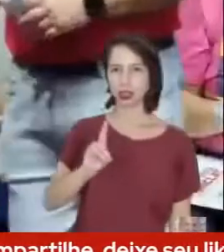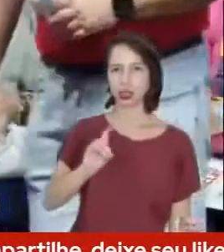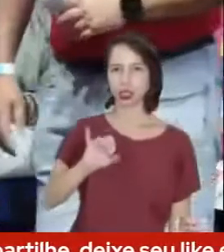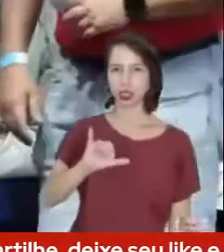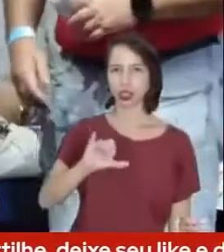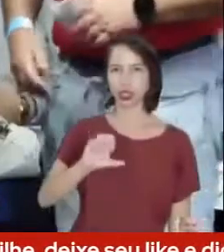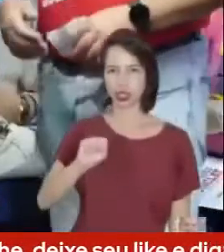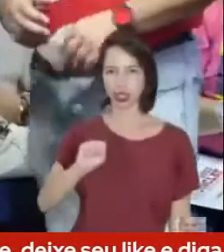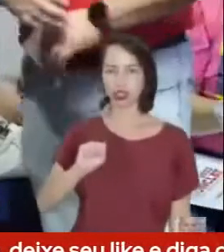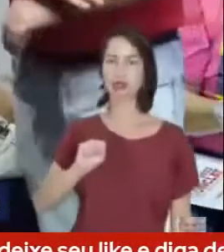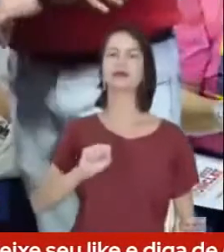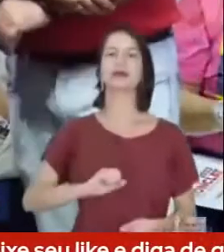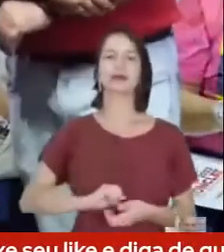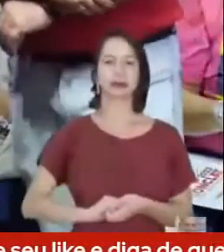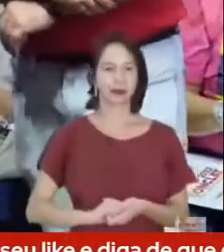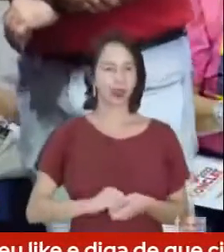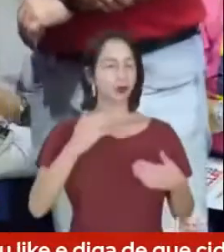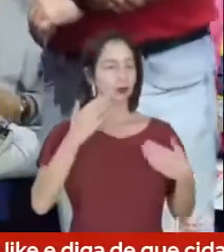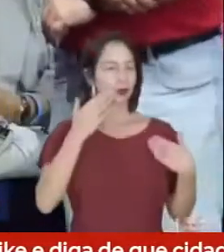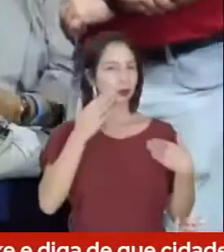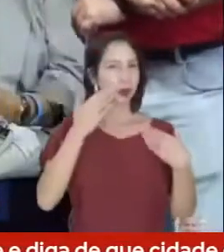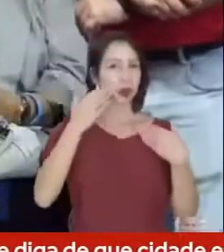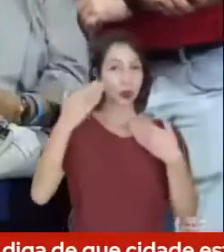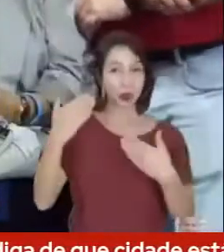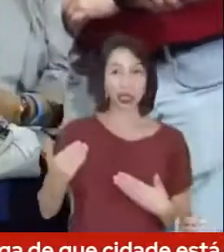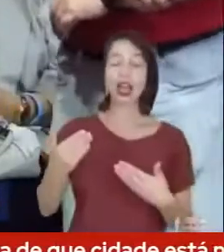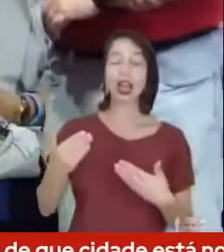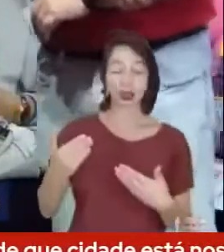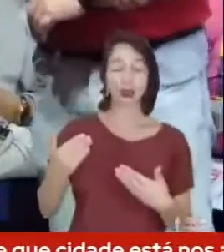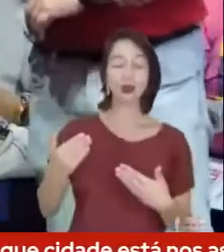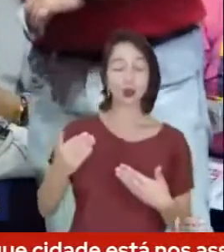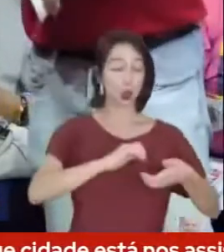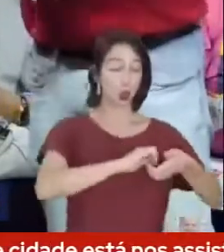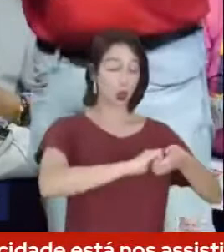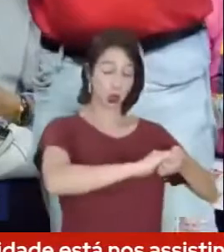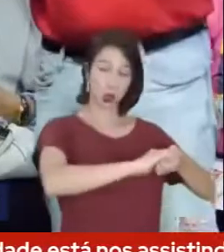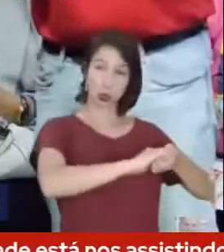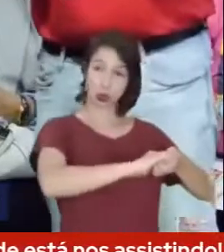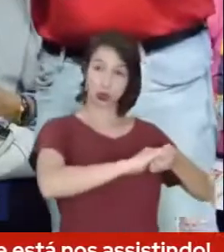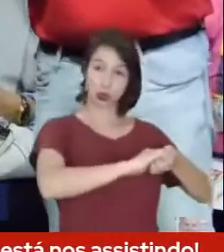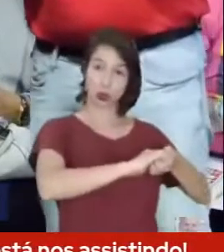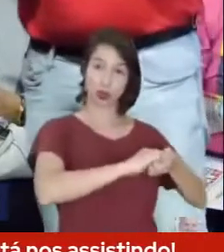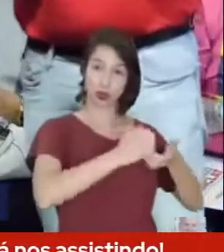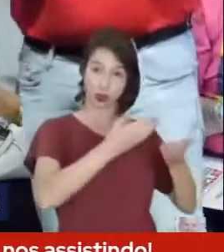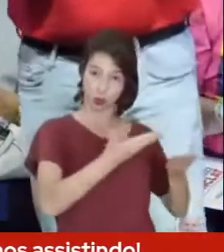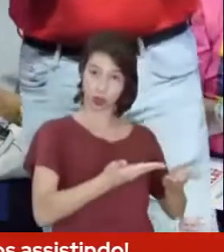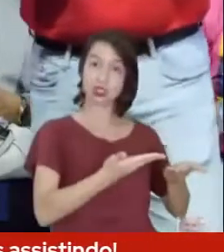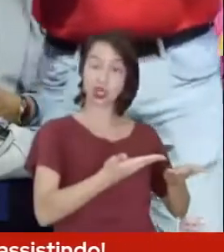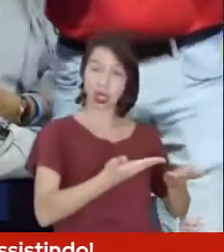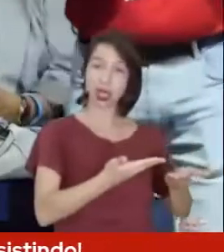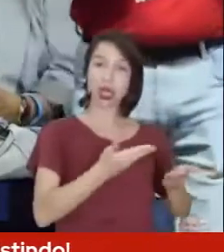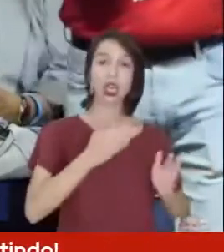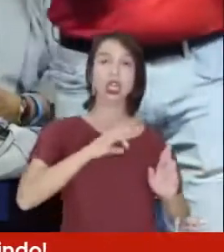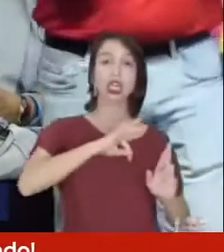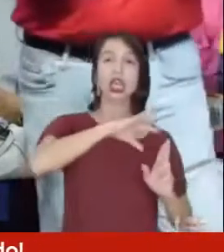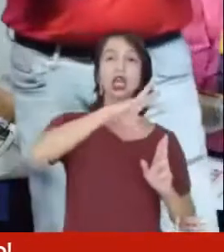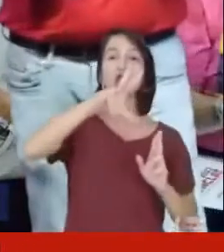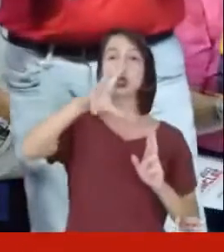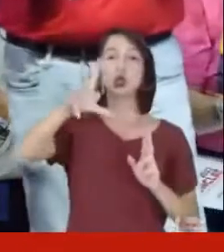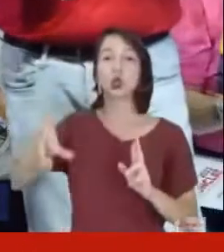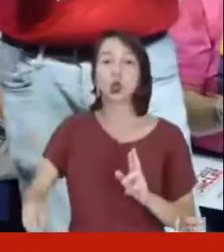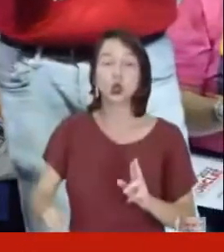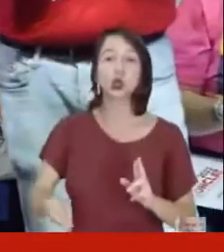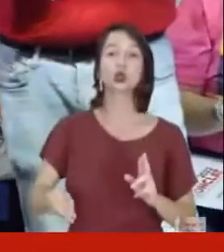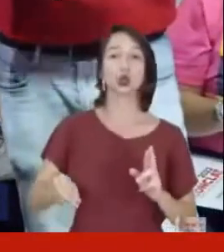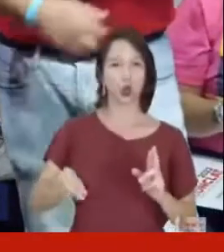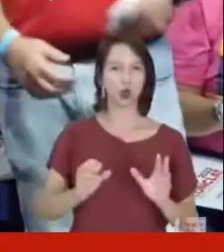Obrigado, Sérgio. Te cumprimento. Cumprimento você e Adilson, e assim cumprimento as centrais sindicais. Cumprimento todos os militantes